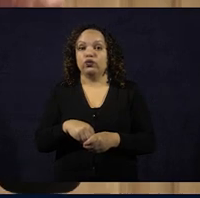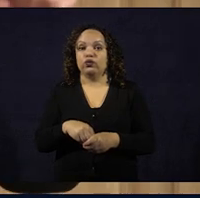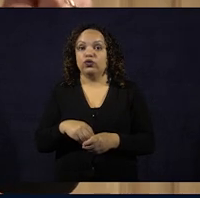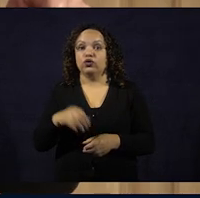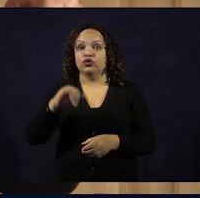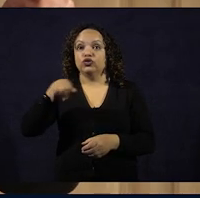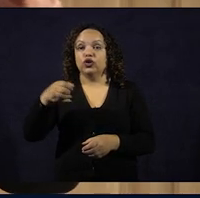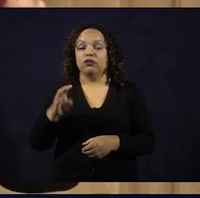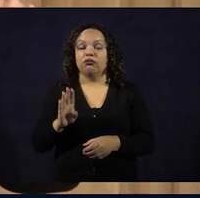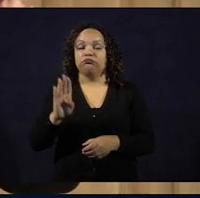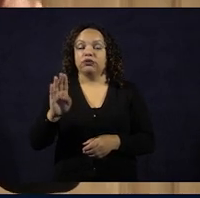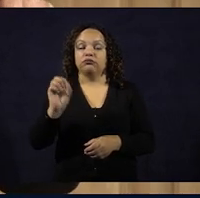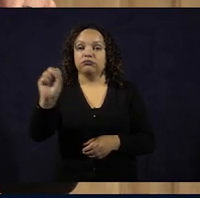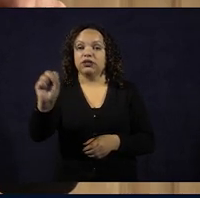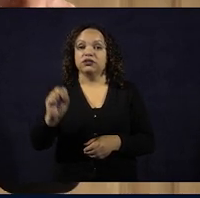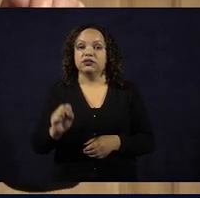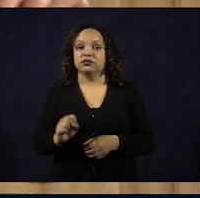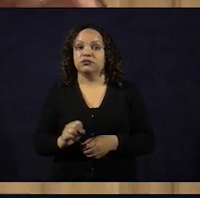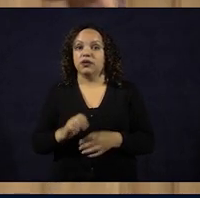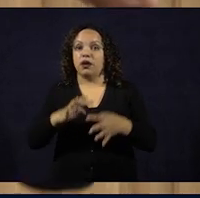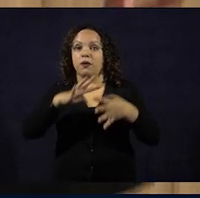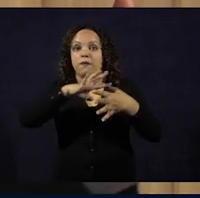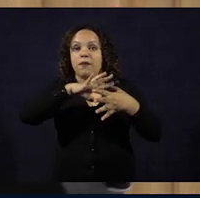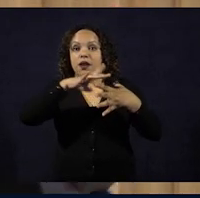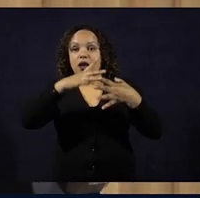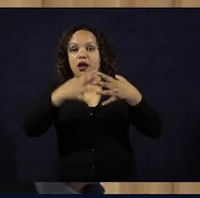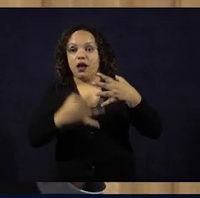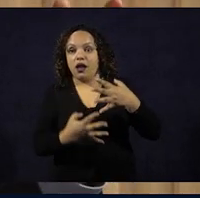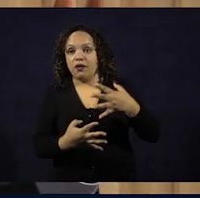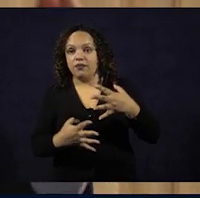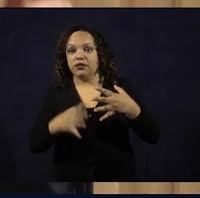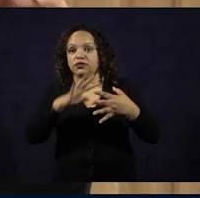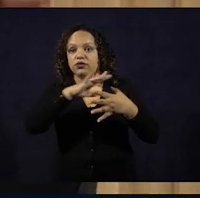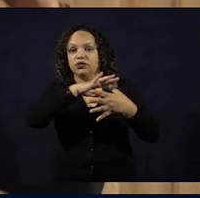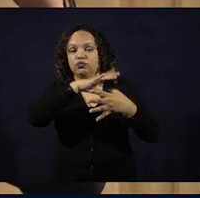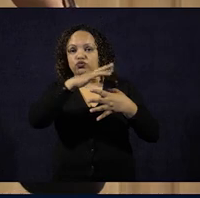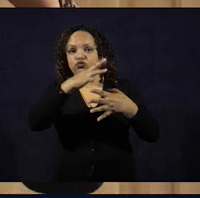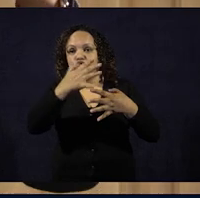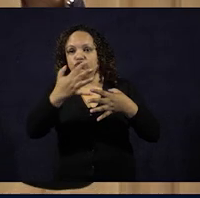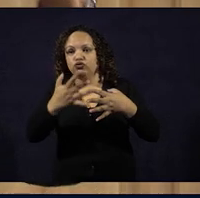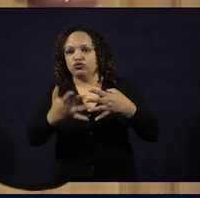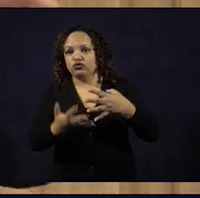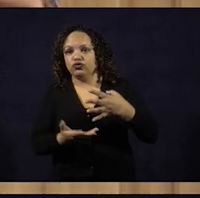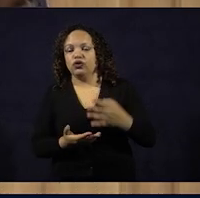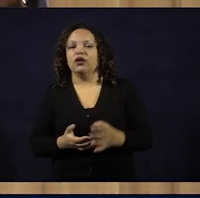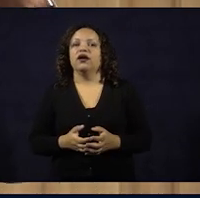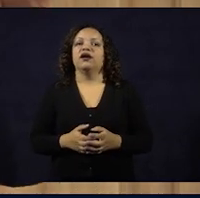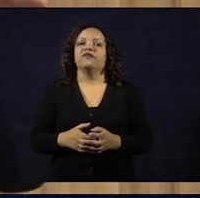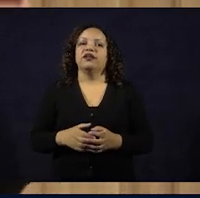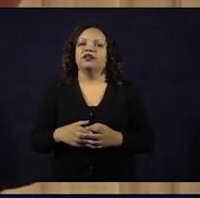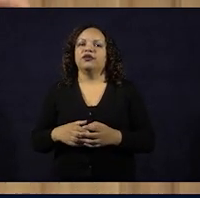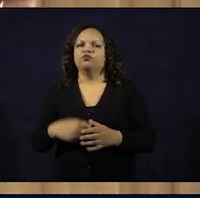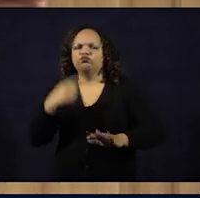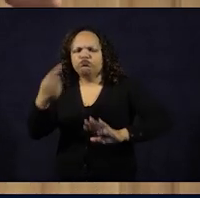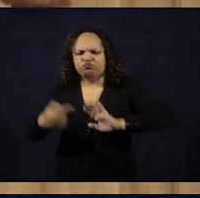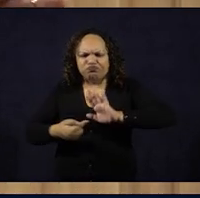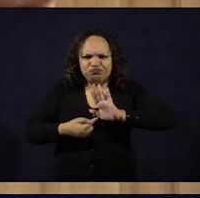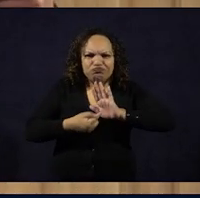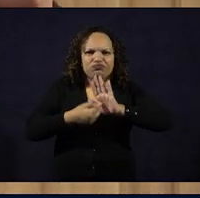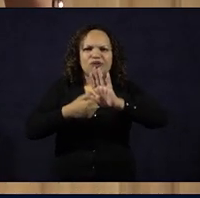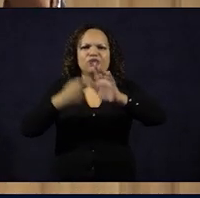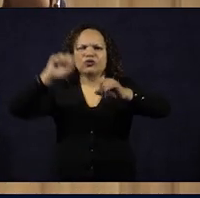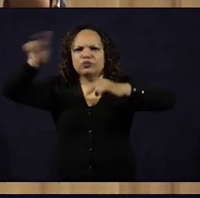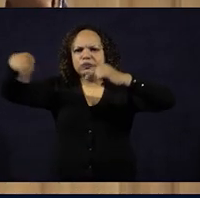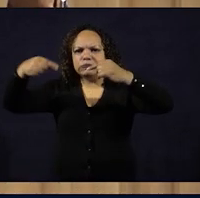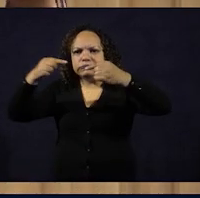porque nós vemos que essa são verde ela vai ela ela vai ter um impacto muito maior do que